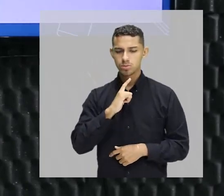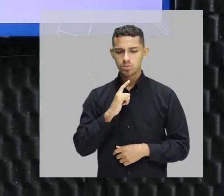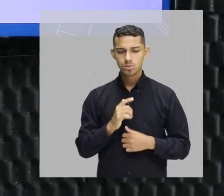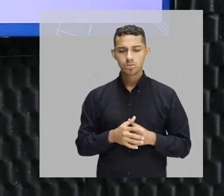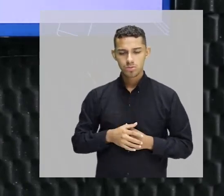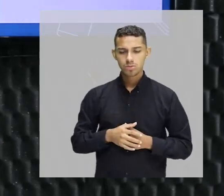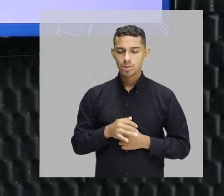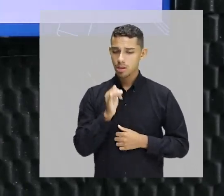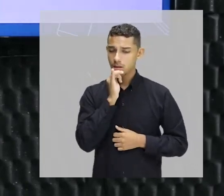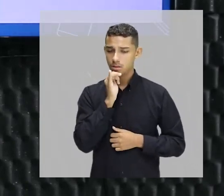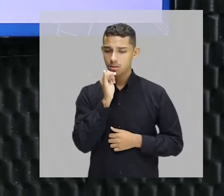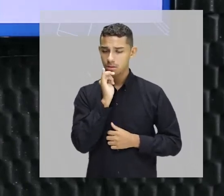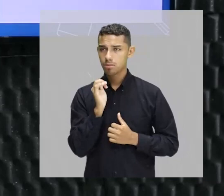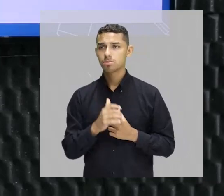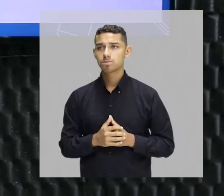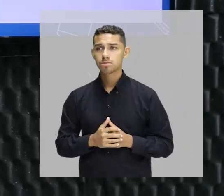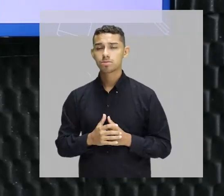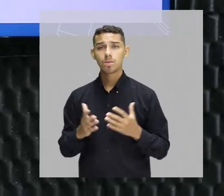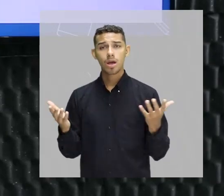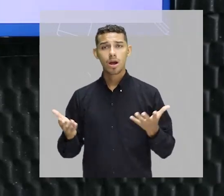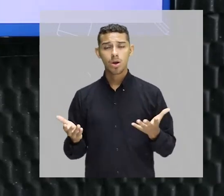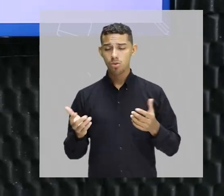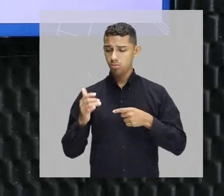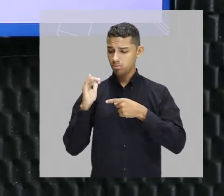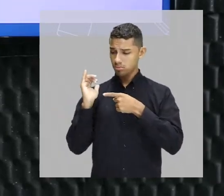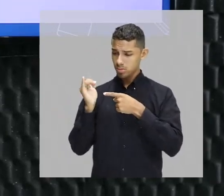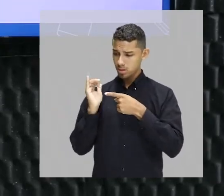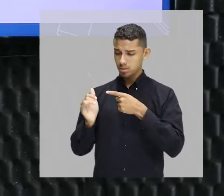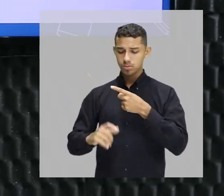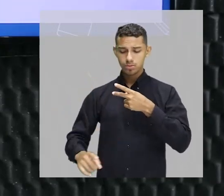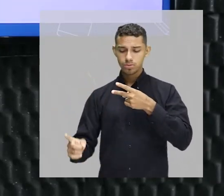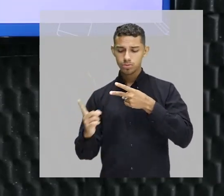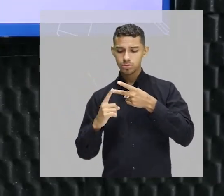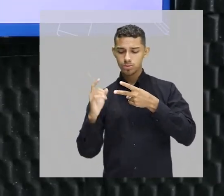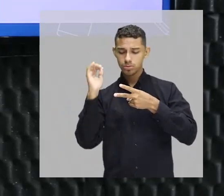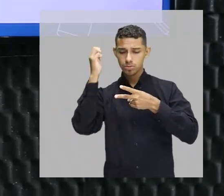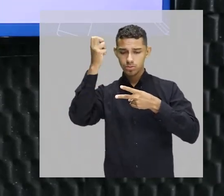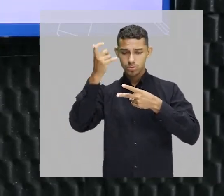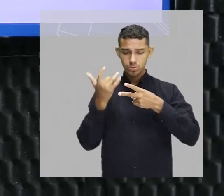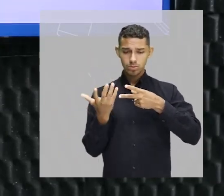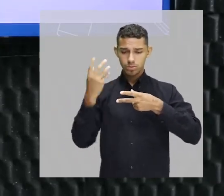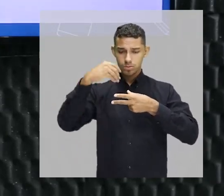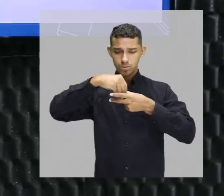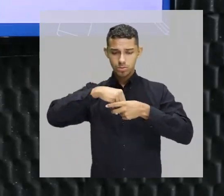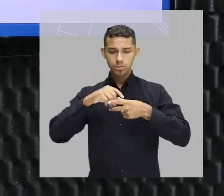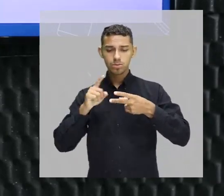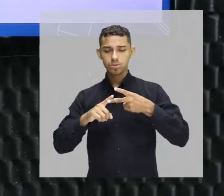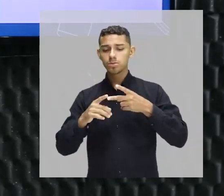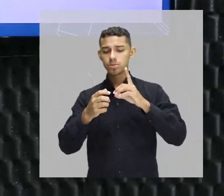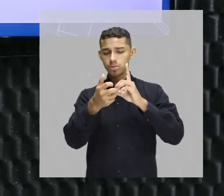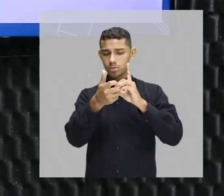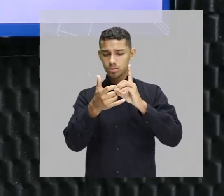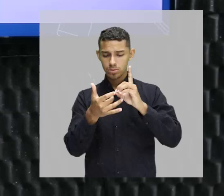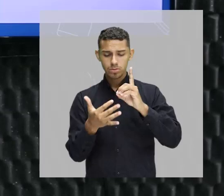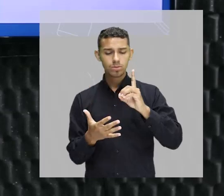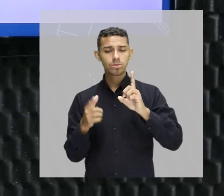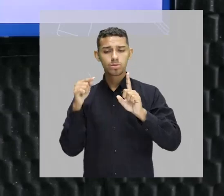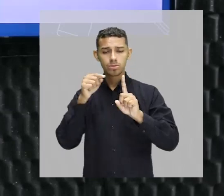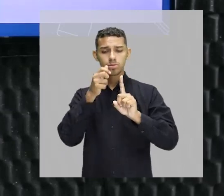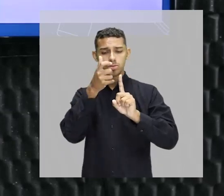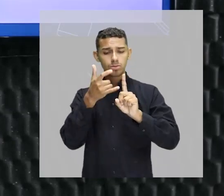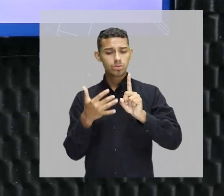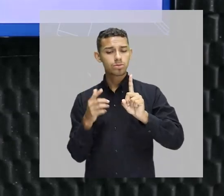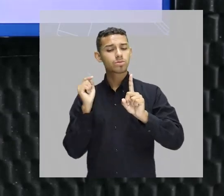combinação. Por exemplo, eu estou com uma tipologia narrativa e dentro da tipologia narrativa eu coloco uma descrição.